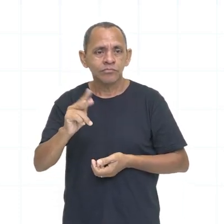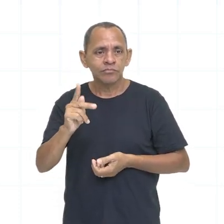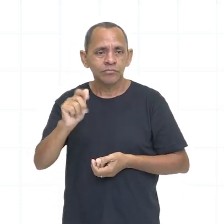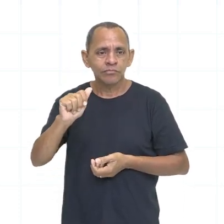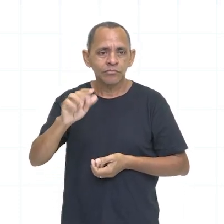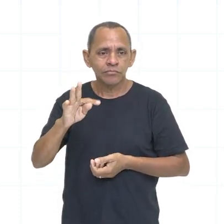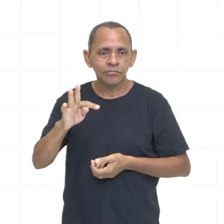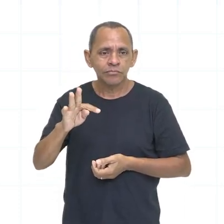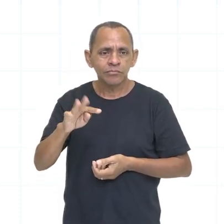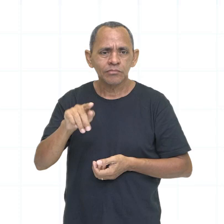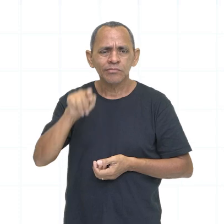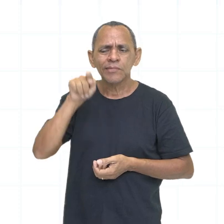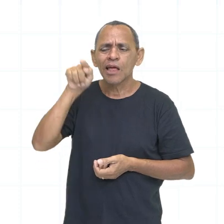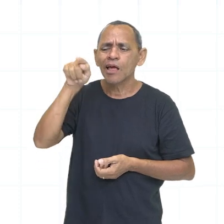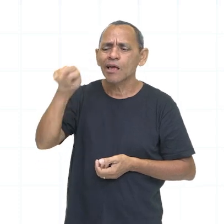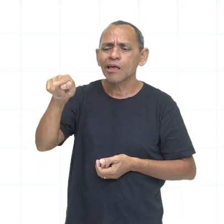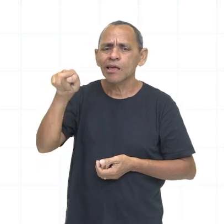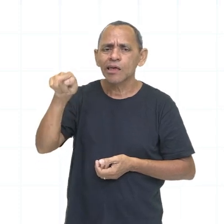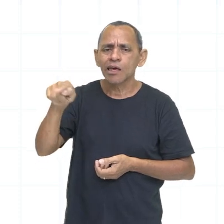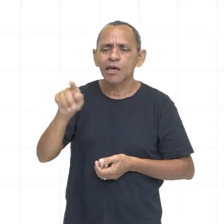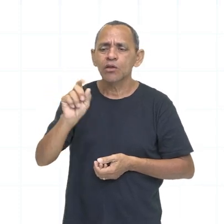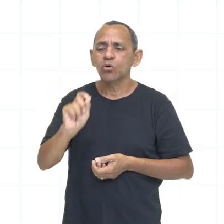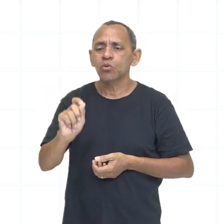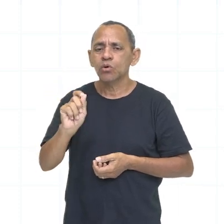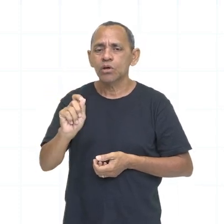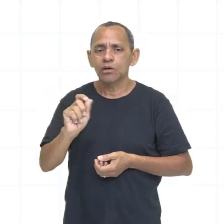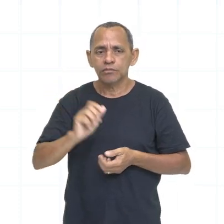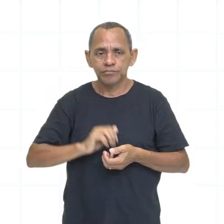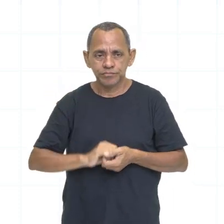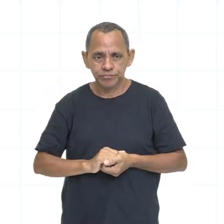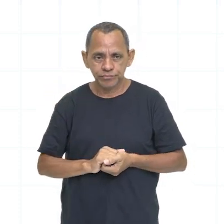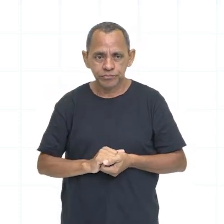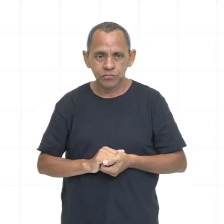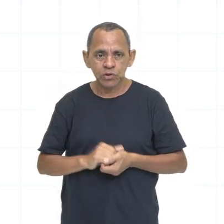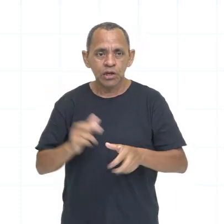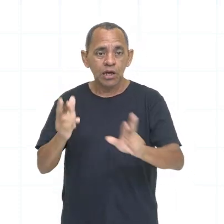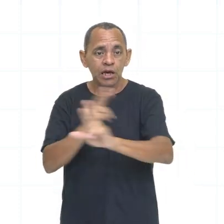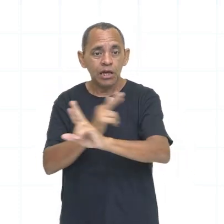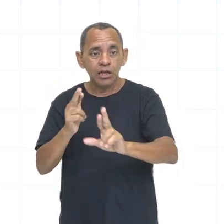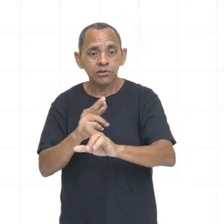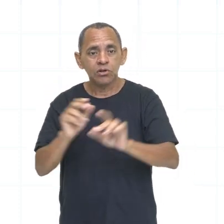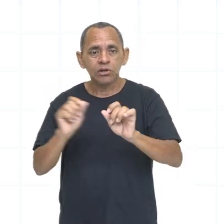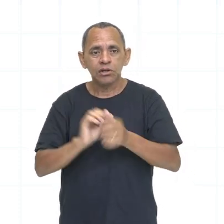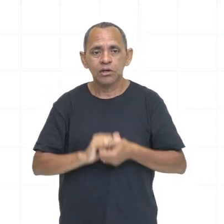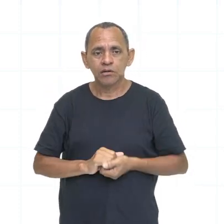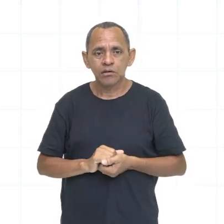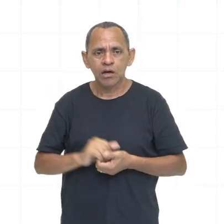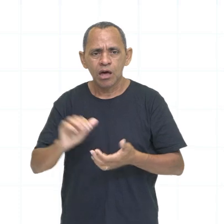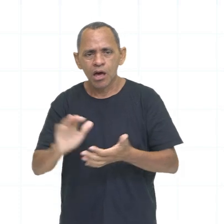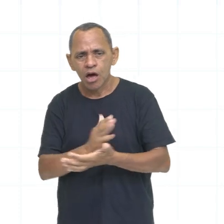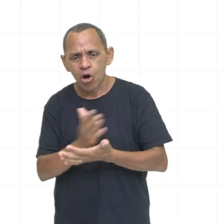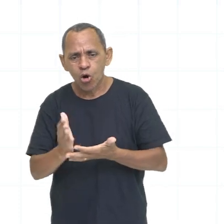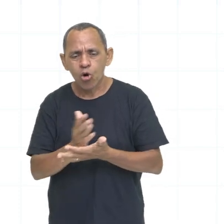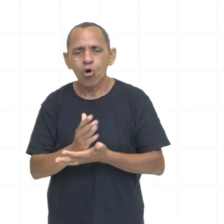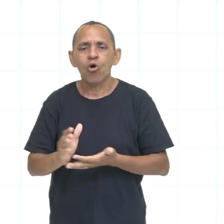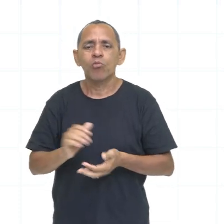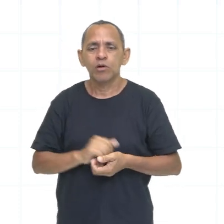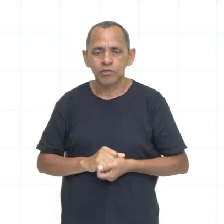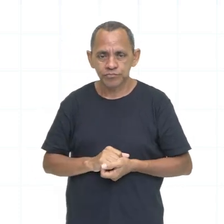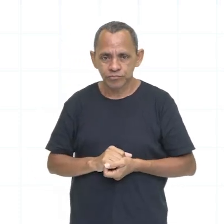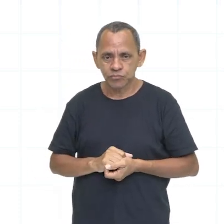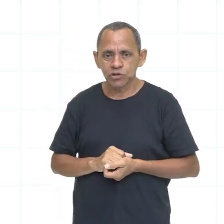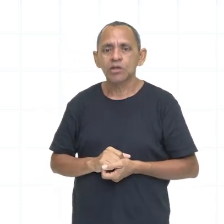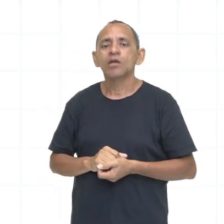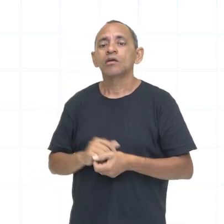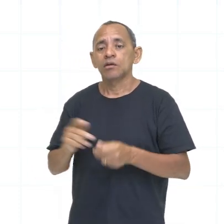relativo, tá? Que diz respeito a algo. E também, né, ele é um pronome demonstrativo, tá? Ele é um